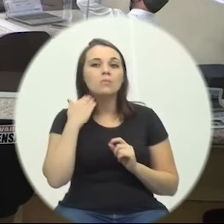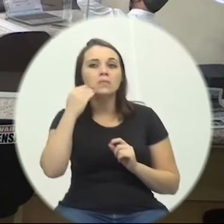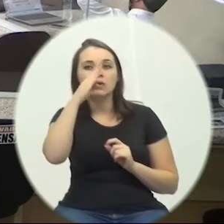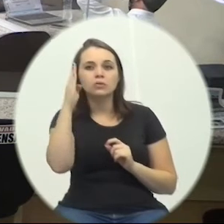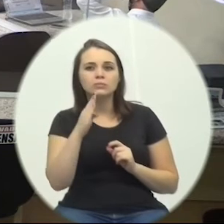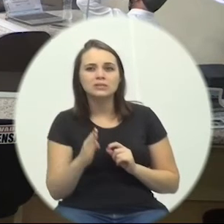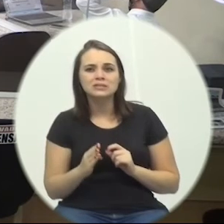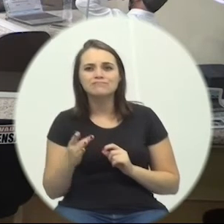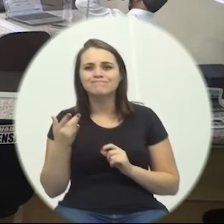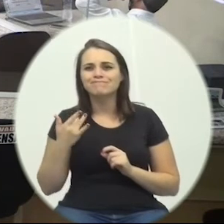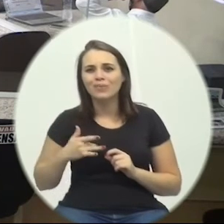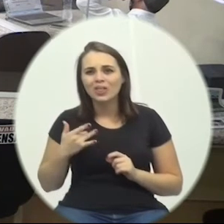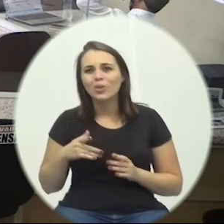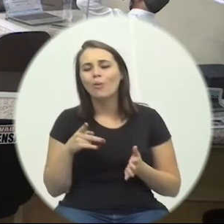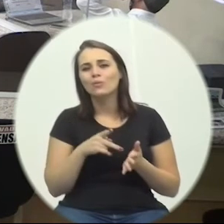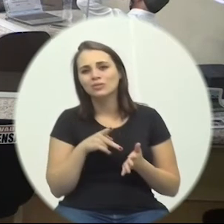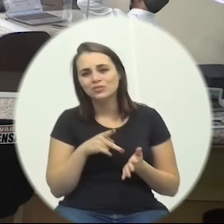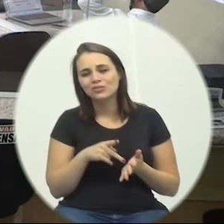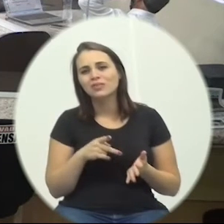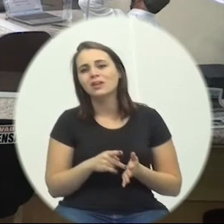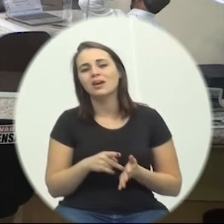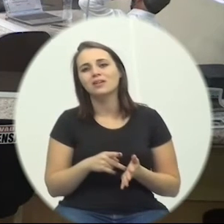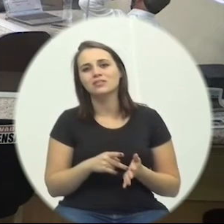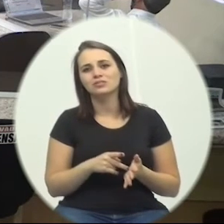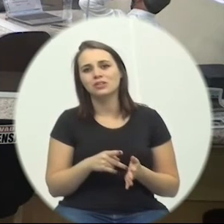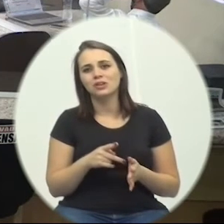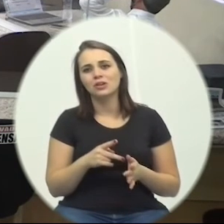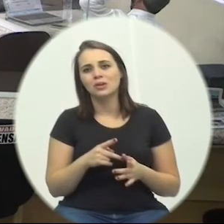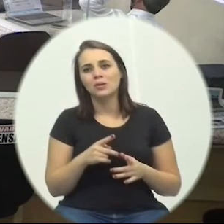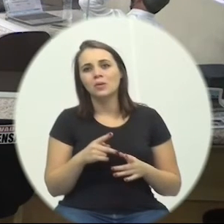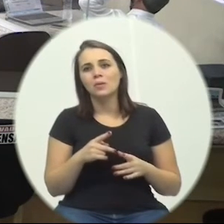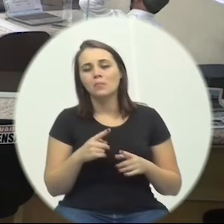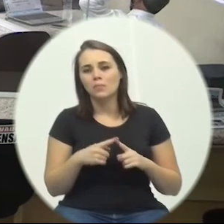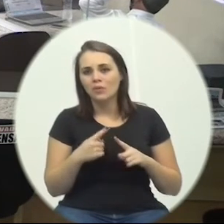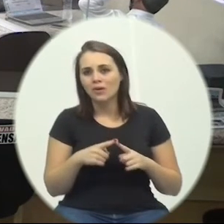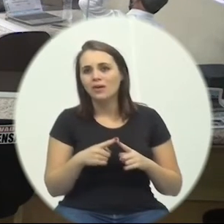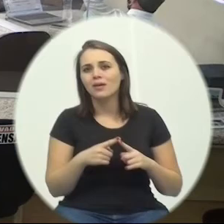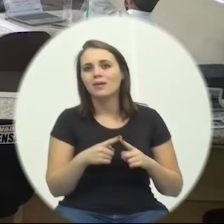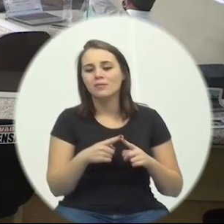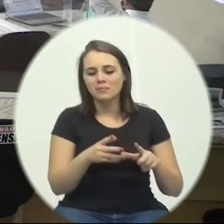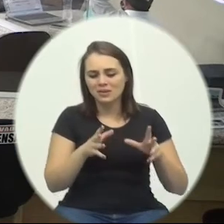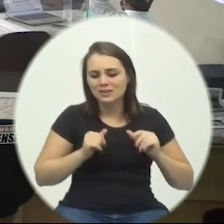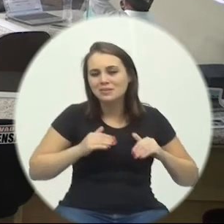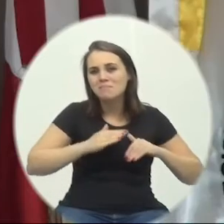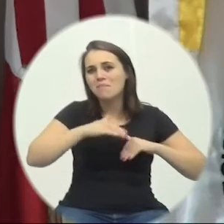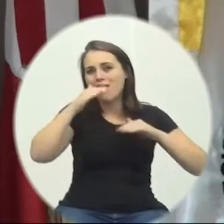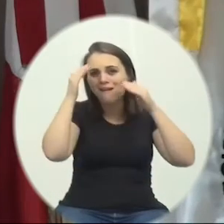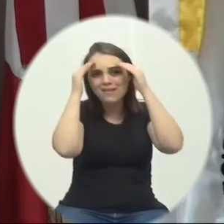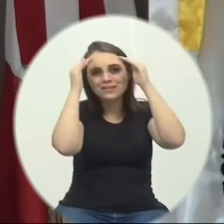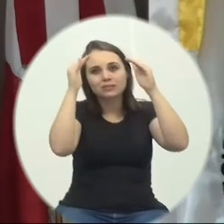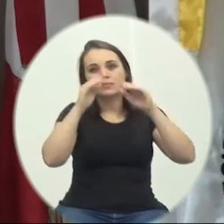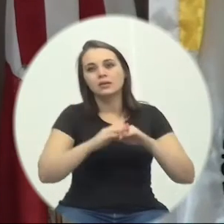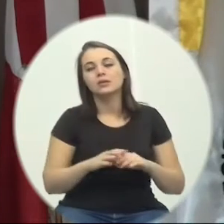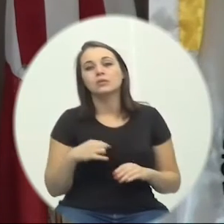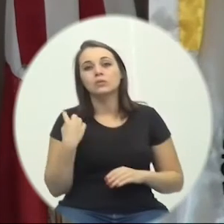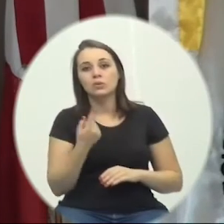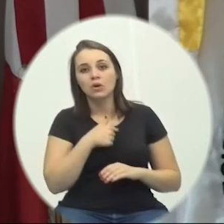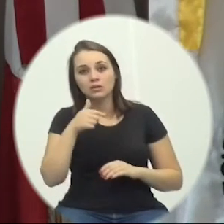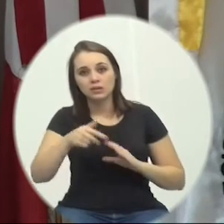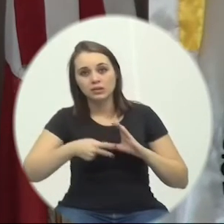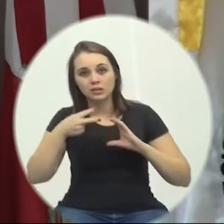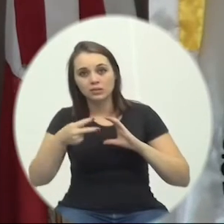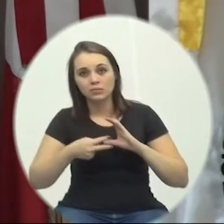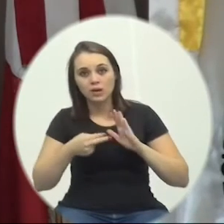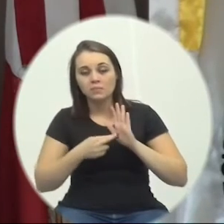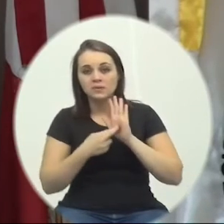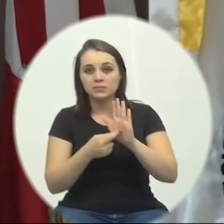uma dó. Quem alavancou o agronegócio e a economia por mais de 200 anos merecia um povo um pouco mais respeito. Estamos na Câmara para representar